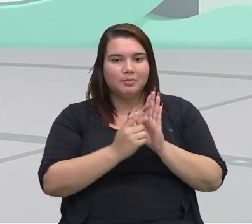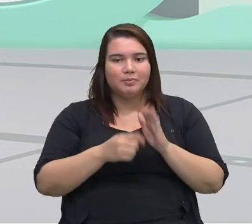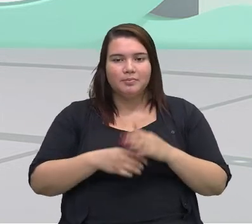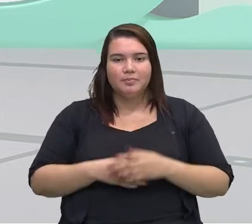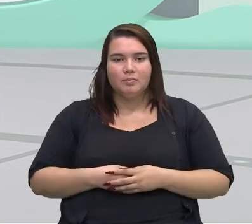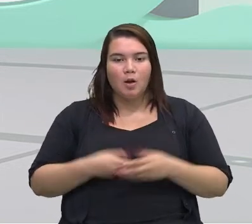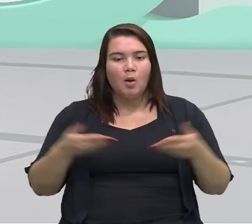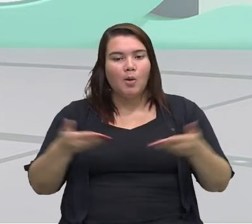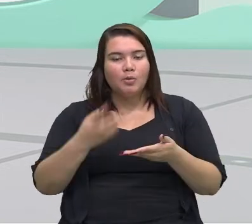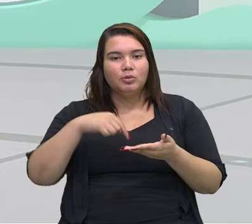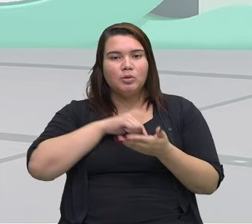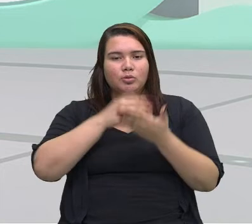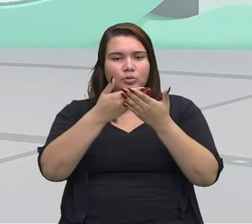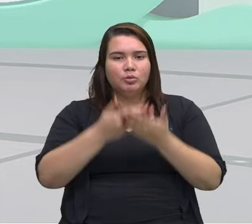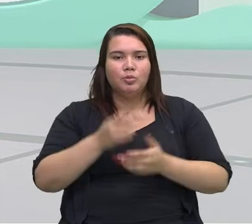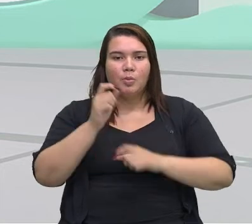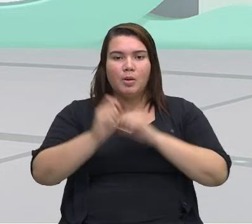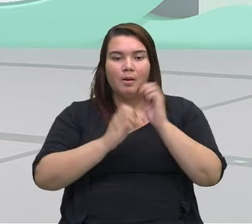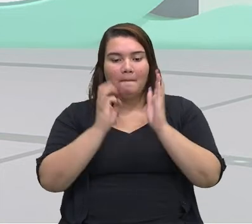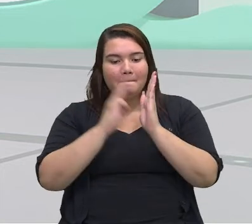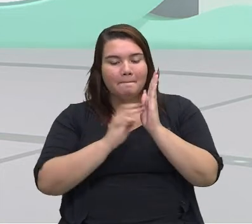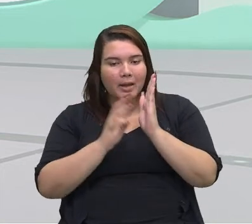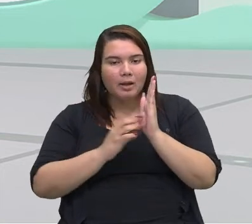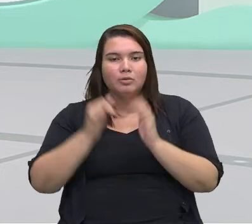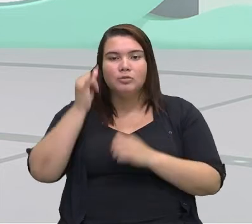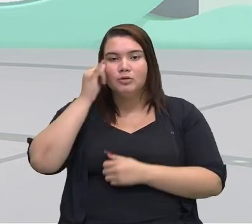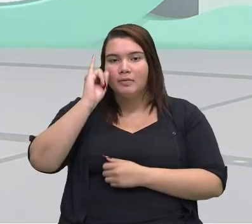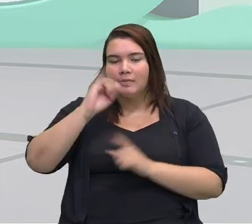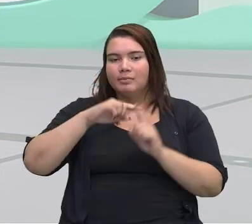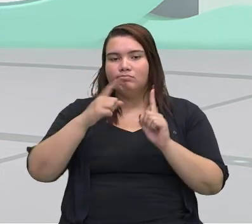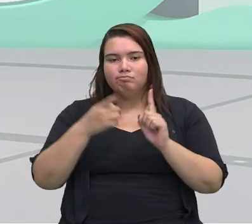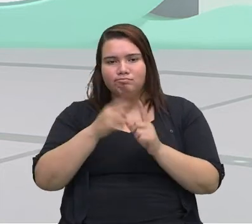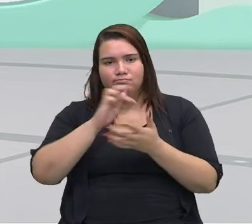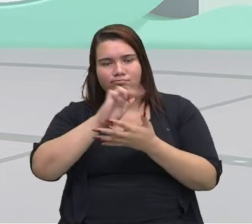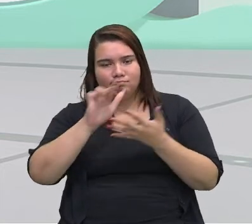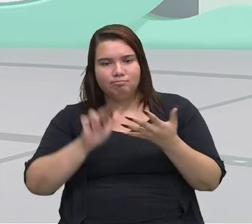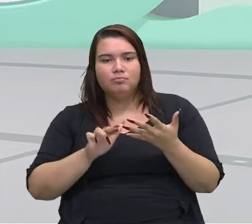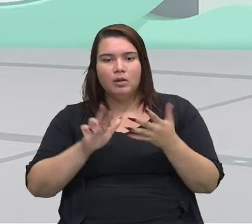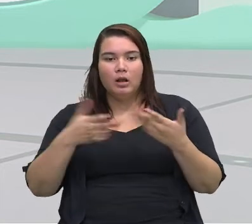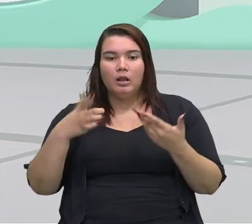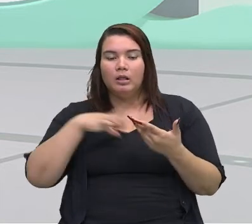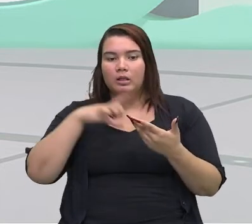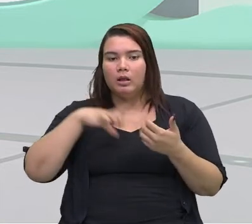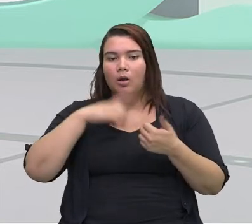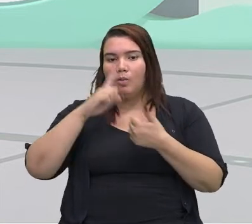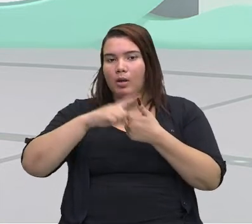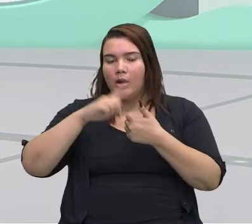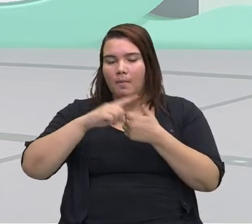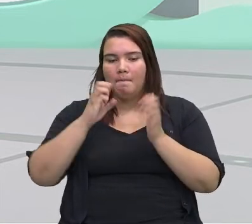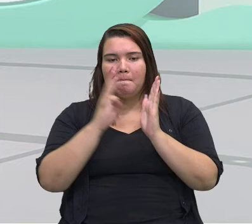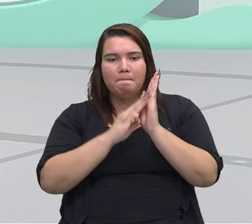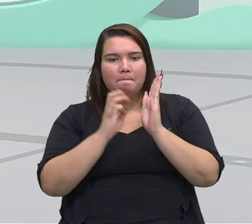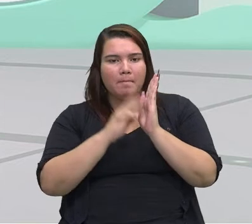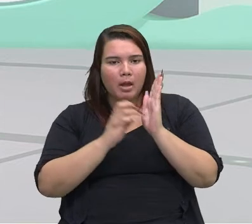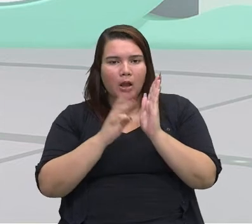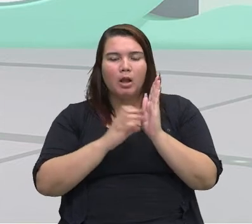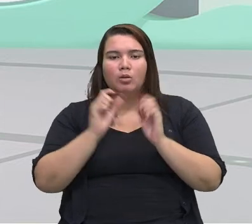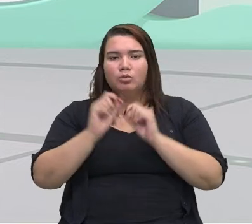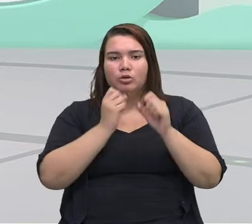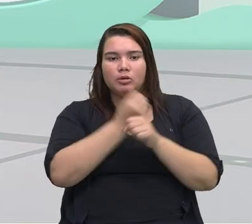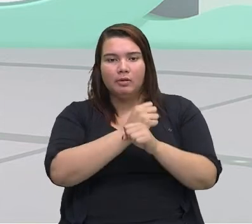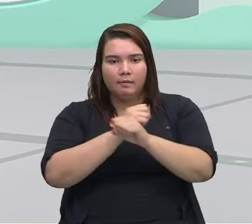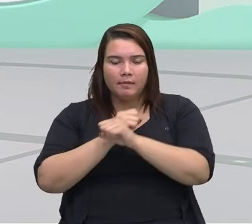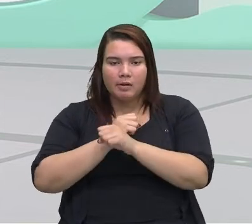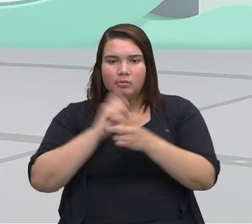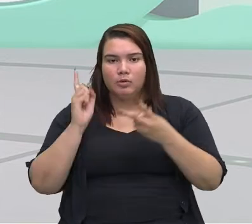nós estudamos ali sobre os métodos contraceptivos. Nós trouxemos alguns ali como os métodos de barreira, os métodos